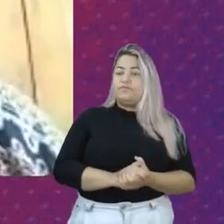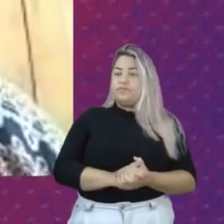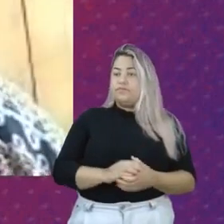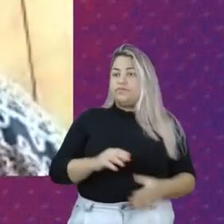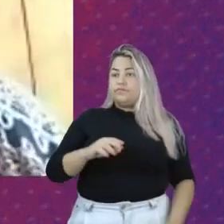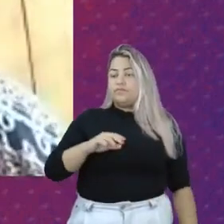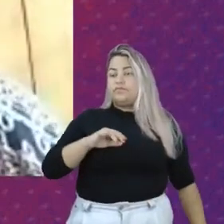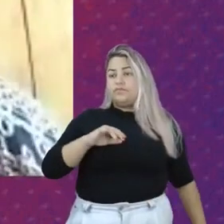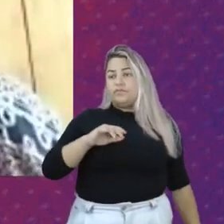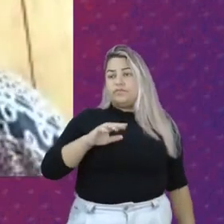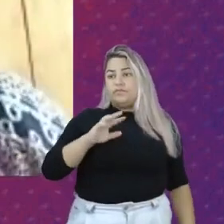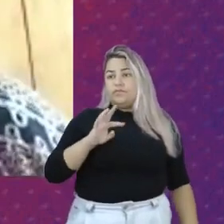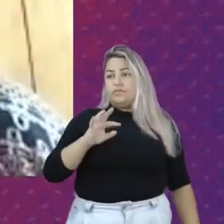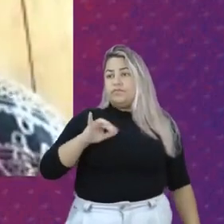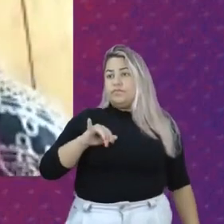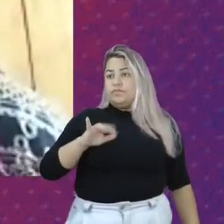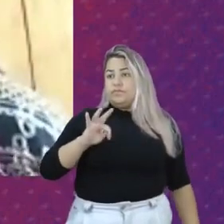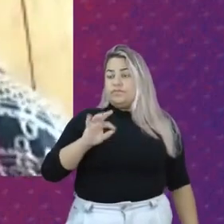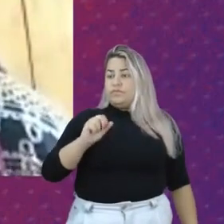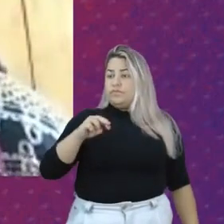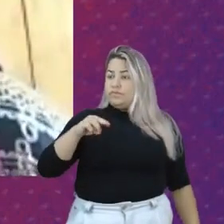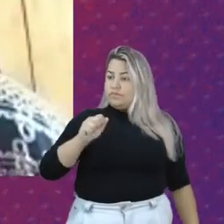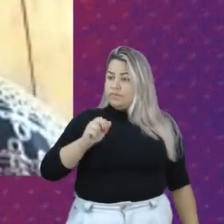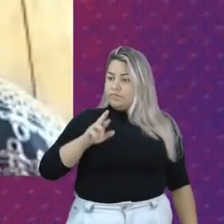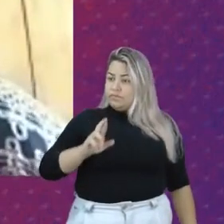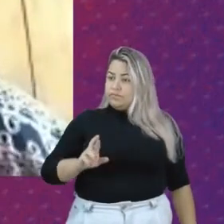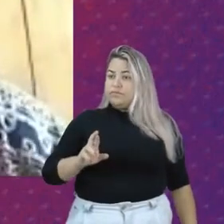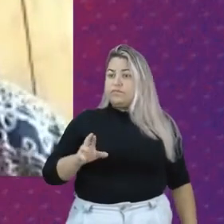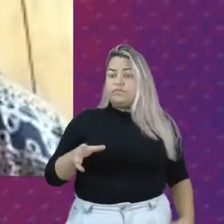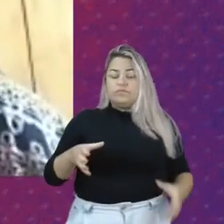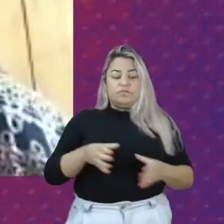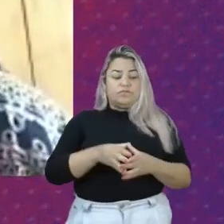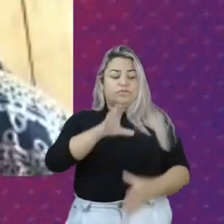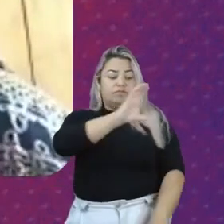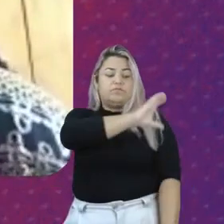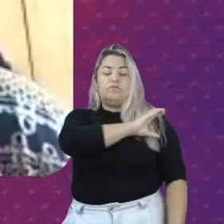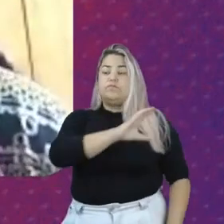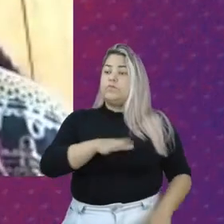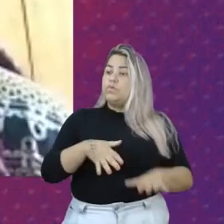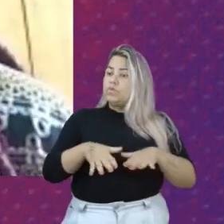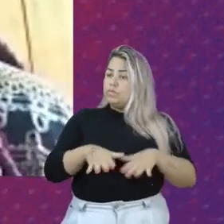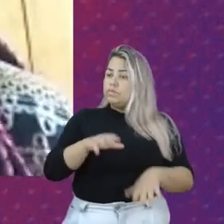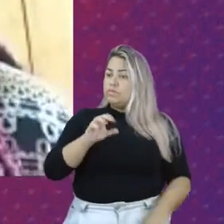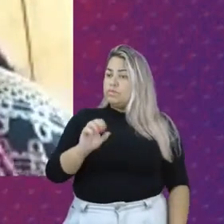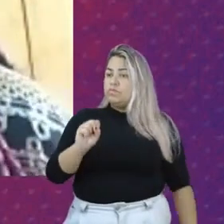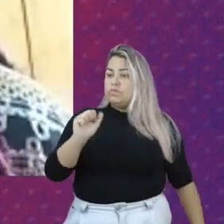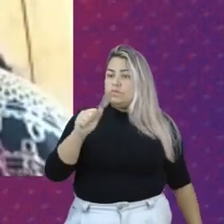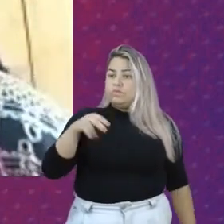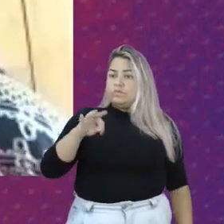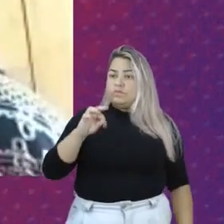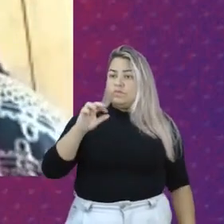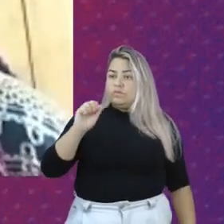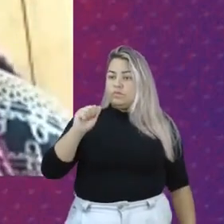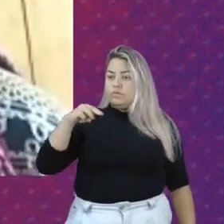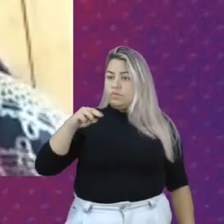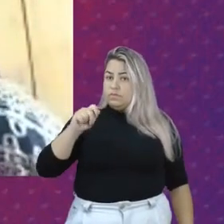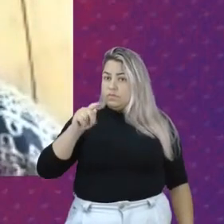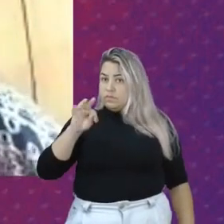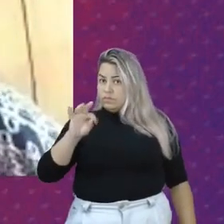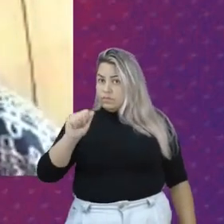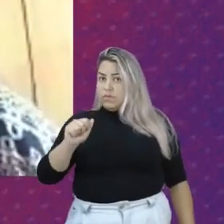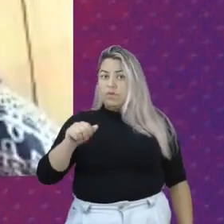Silva, jornalista, né, coordenador do Grupo Eco do Morro Santa Marta, na zona sul do Rio de